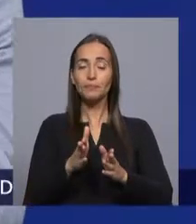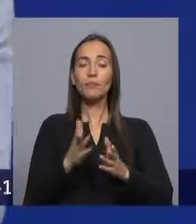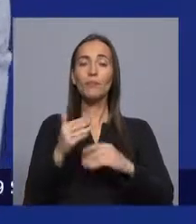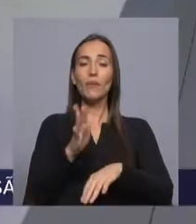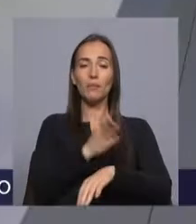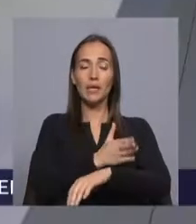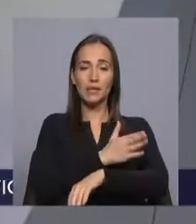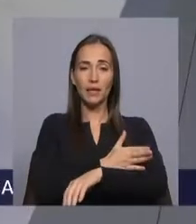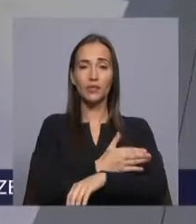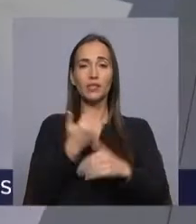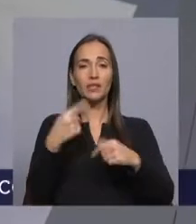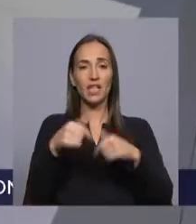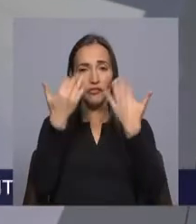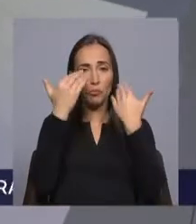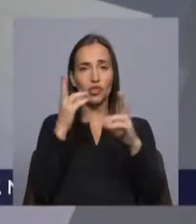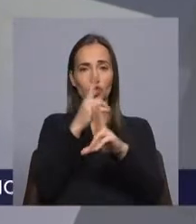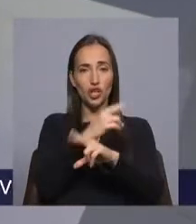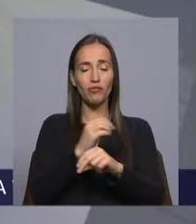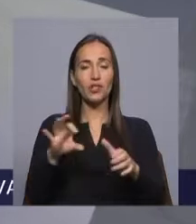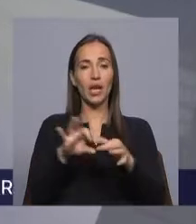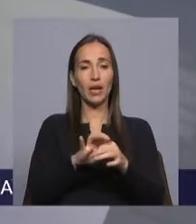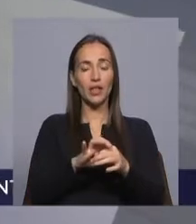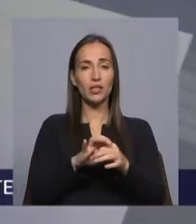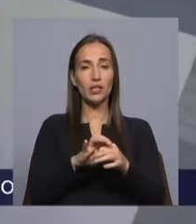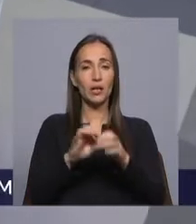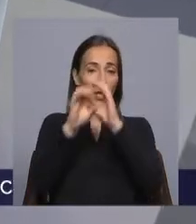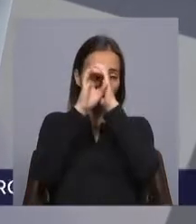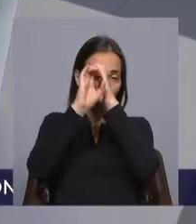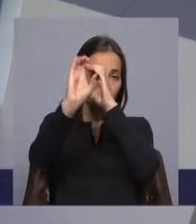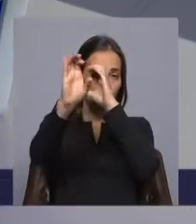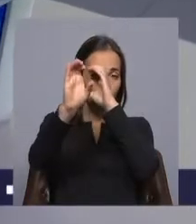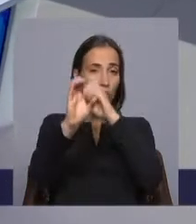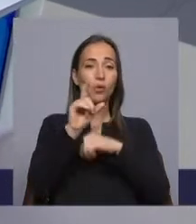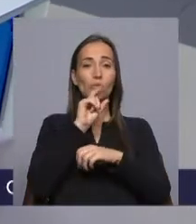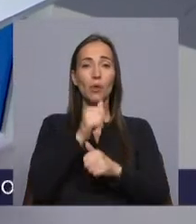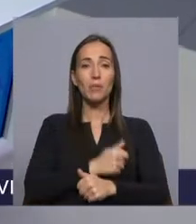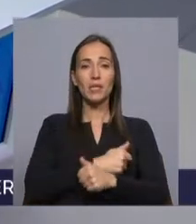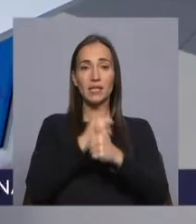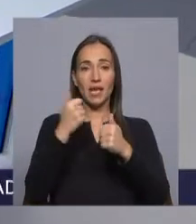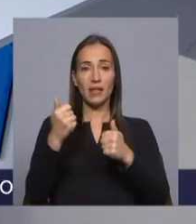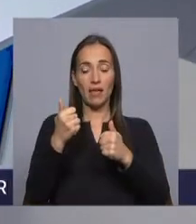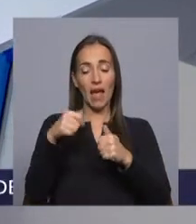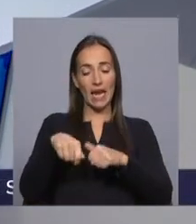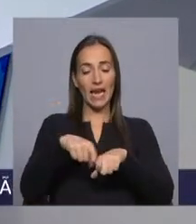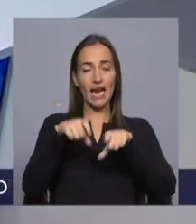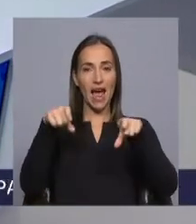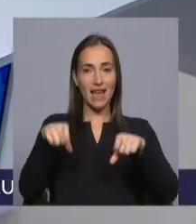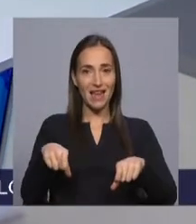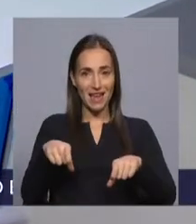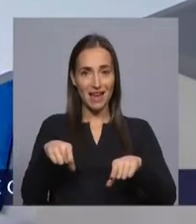aí novidades dadas por esse telescópio espacial que tem o nome da cidade onde estamos, aqui, né? Gaia. Mas não